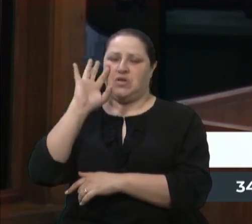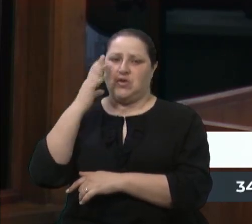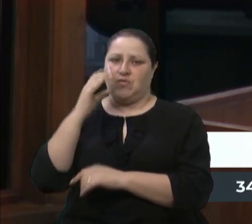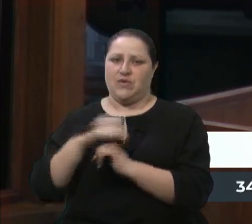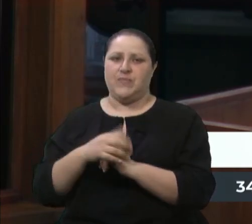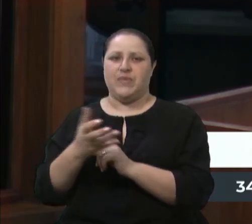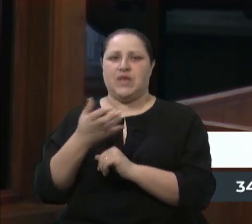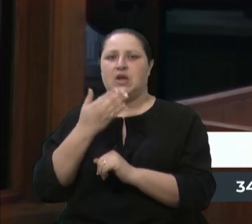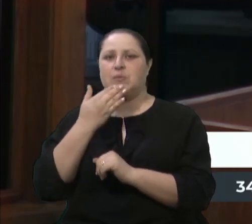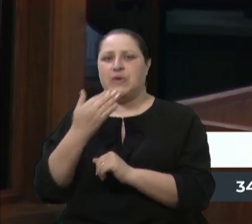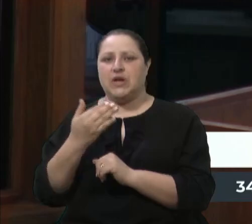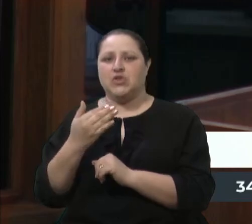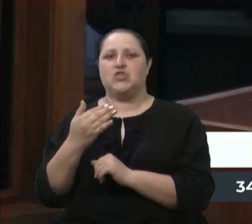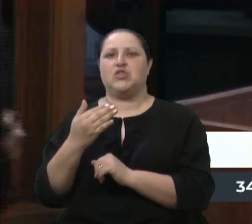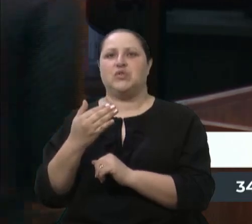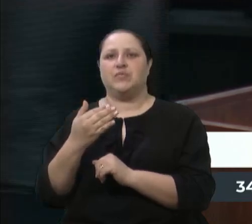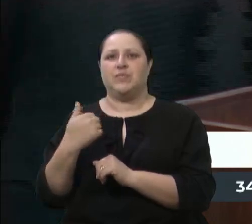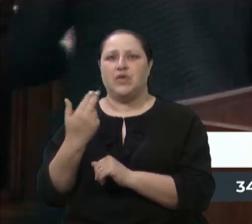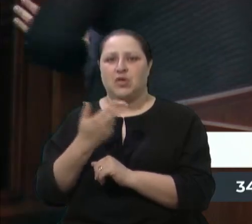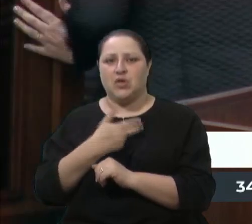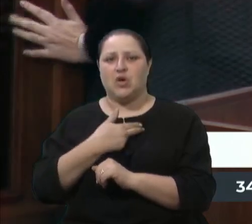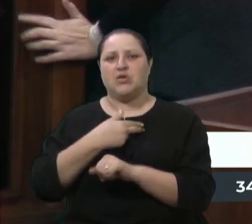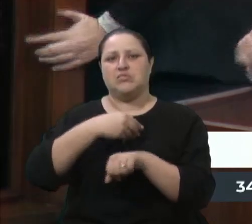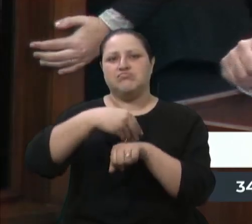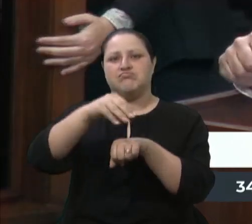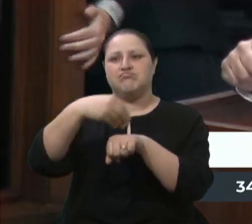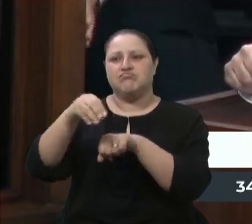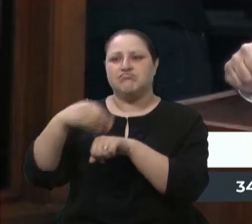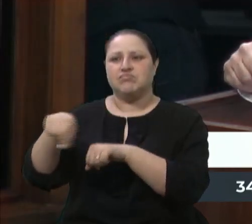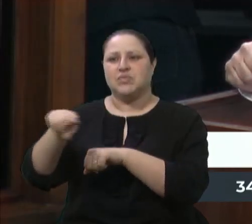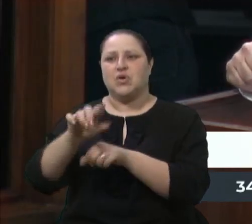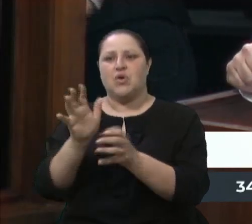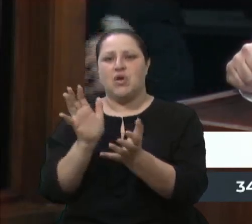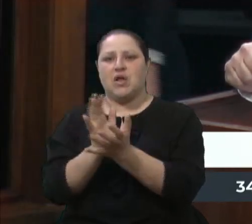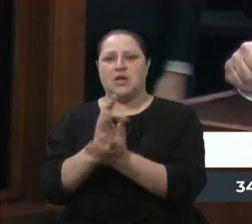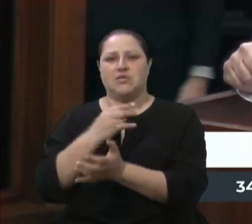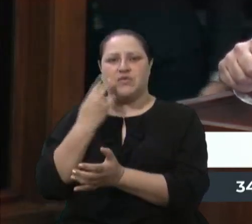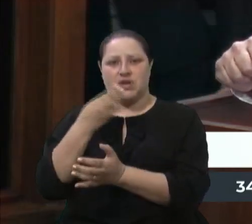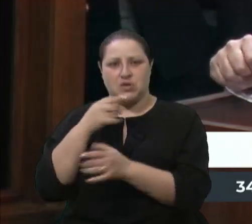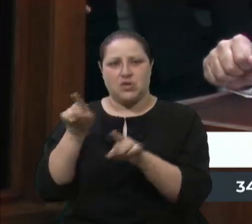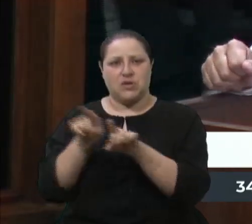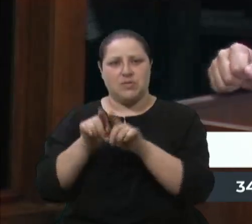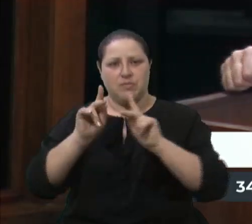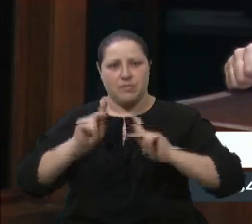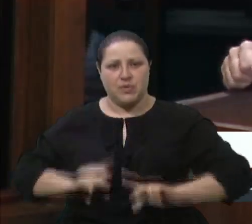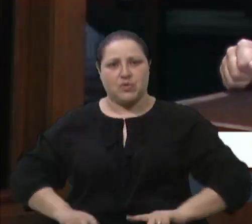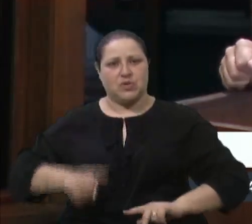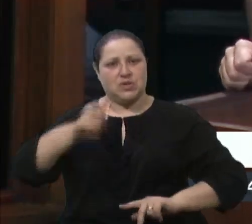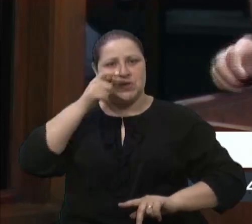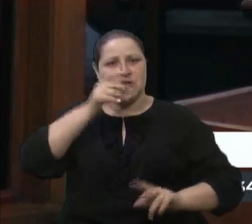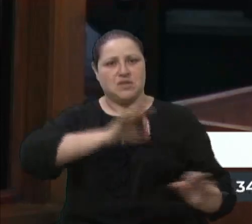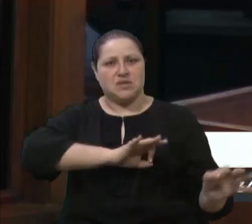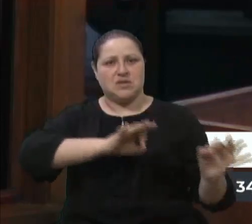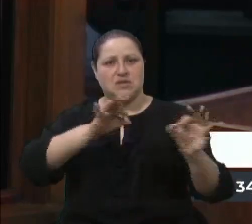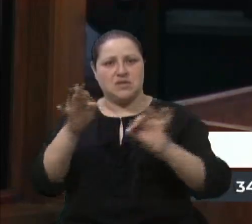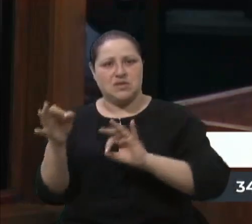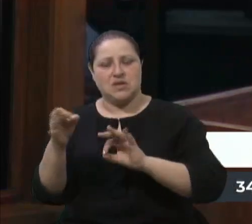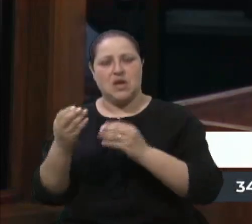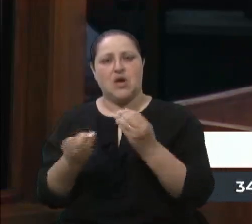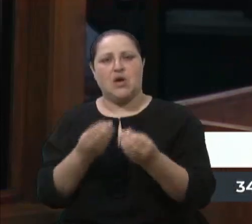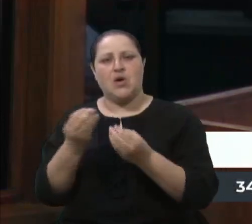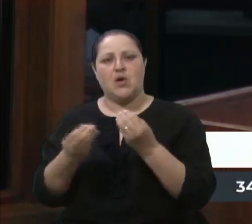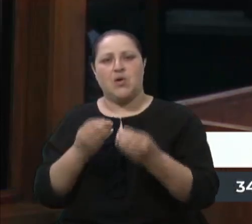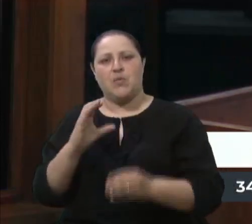nós passássemos para os colegas vereadores e para que as pessoas que nos acompanham a condição